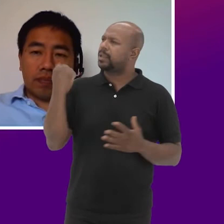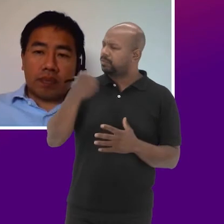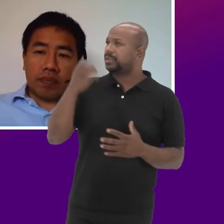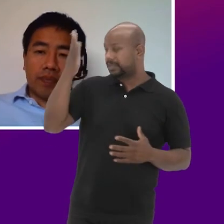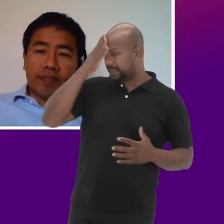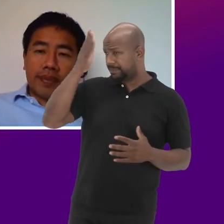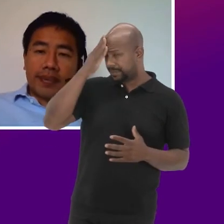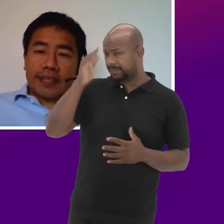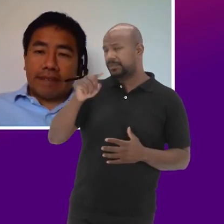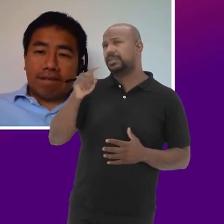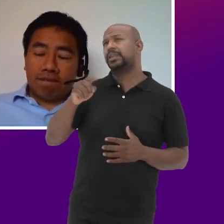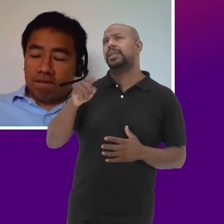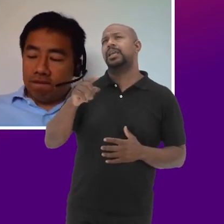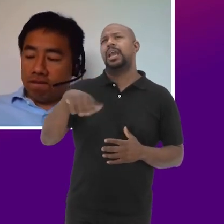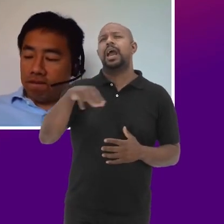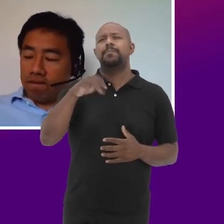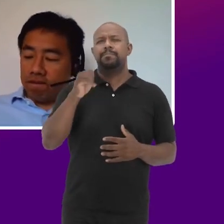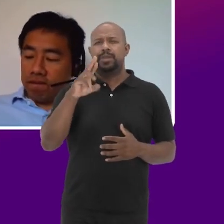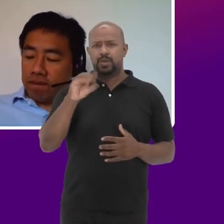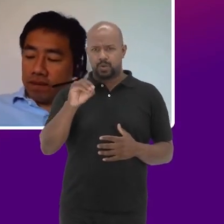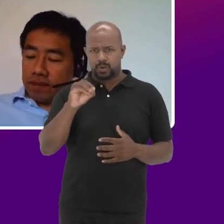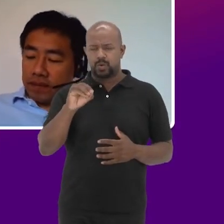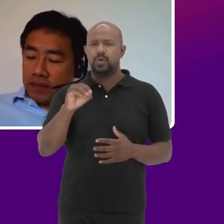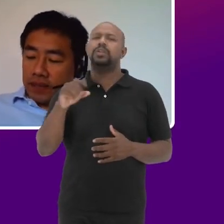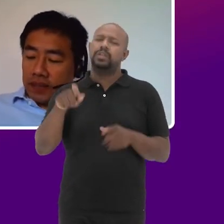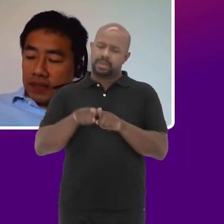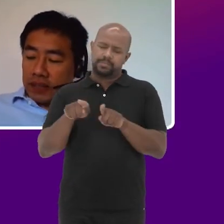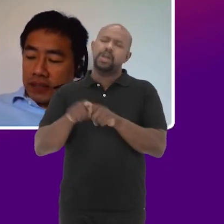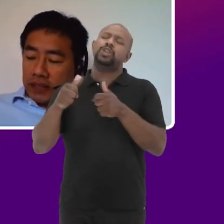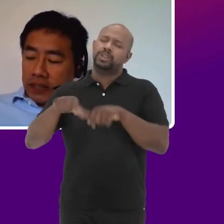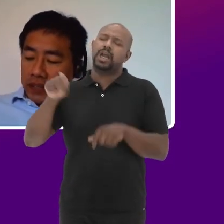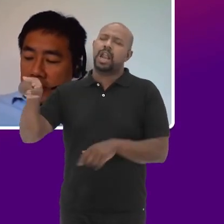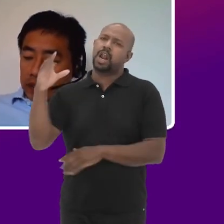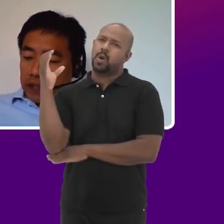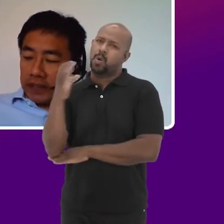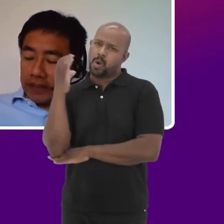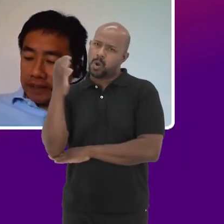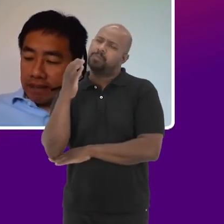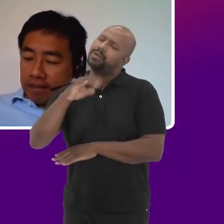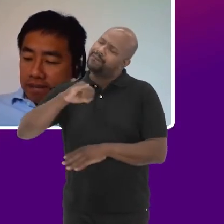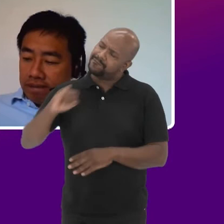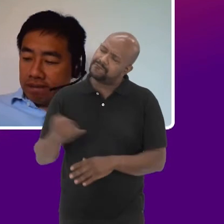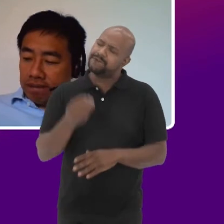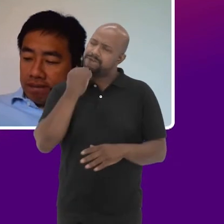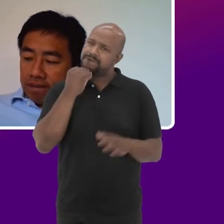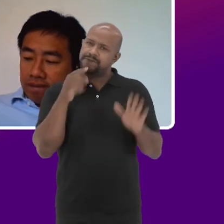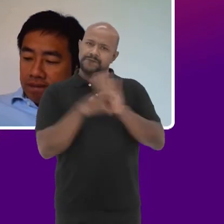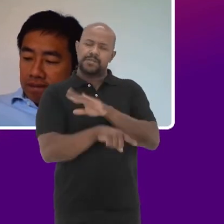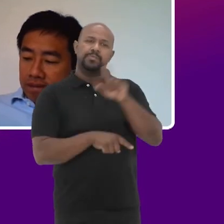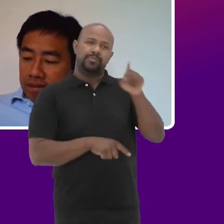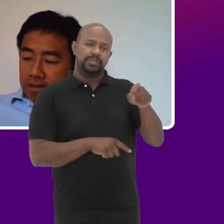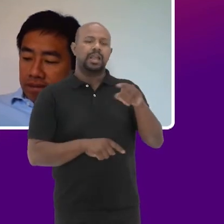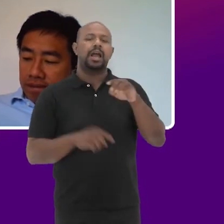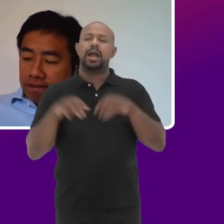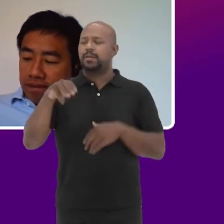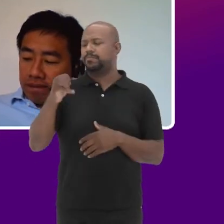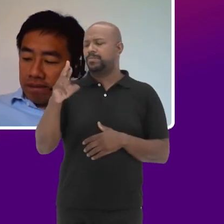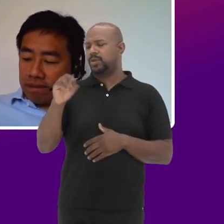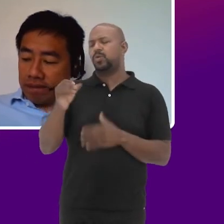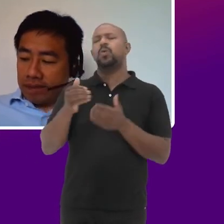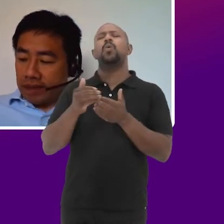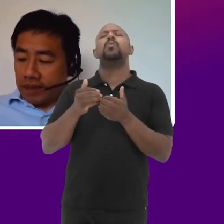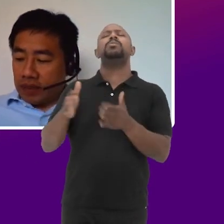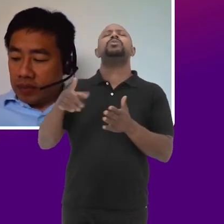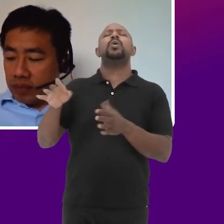nós sabemos que a MicroRisc também está na Colômbia, então eu gostaria de voltar para você a pergunta, né? A Micro